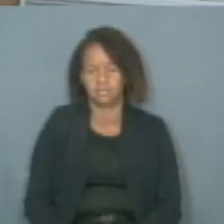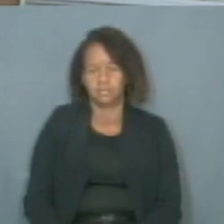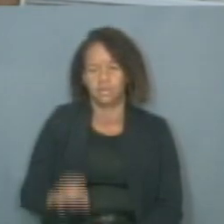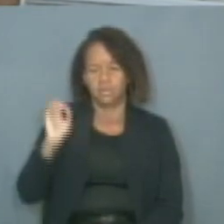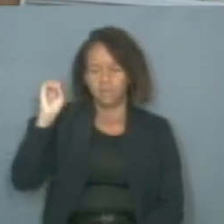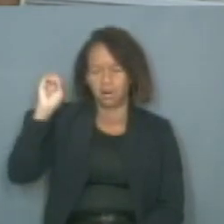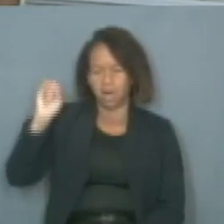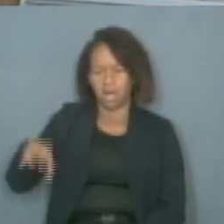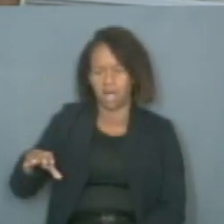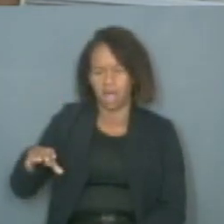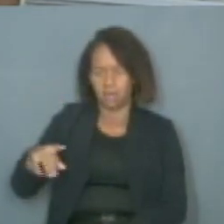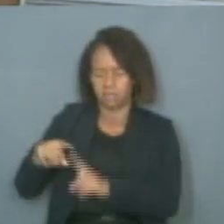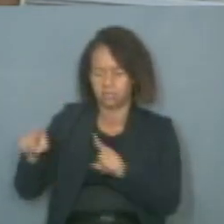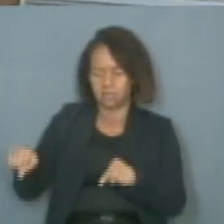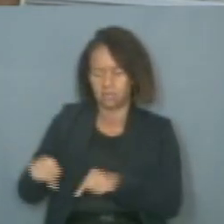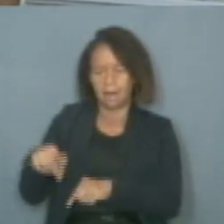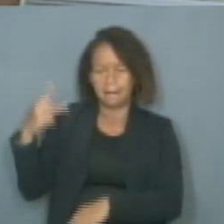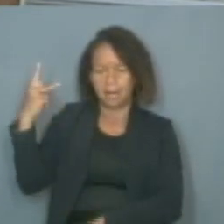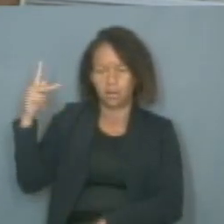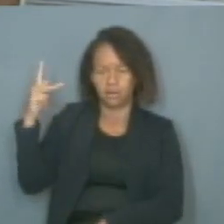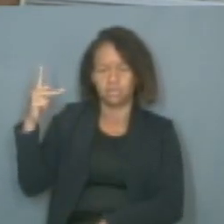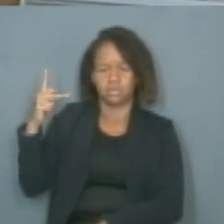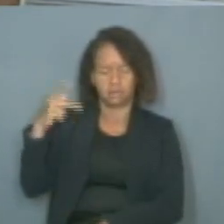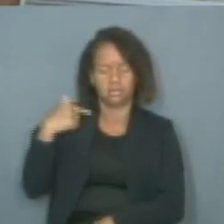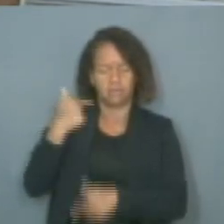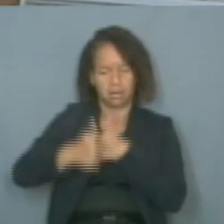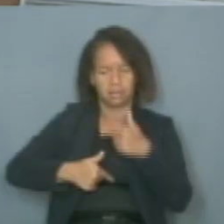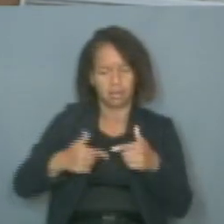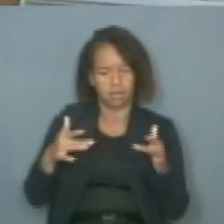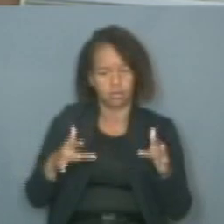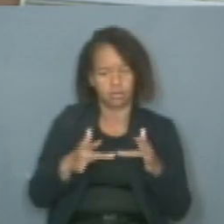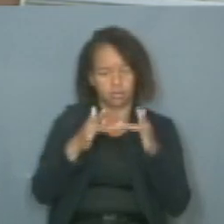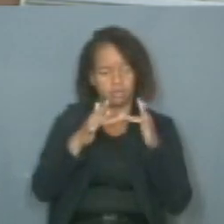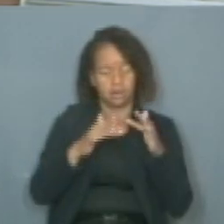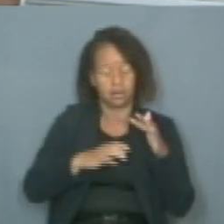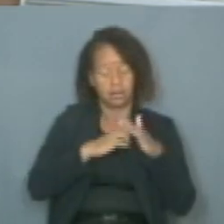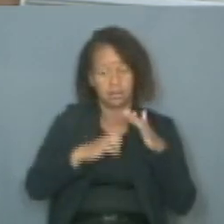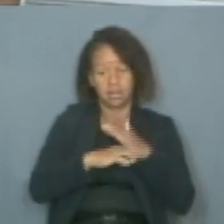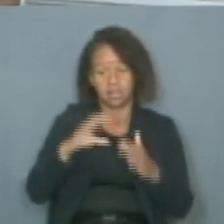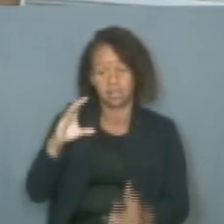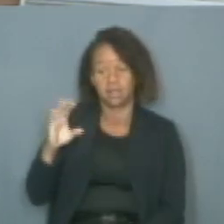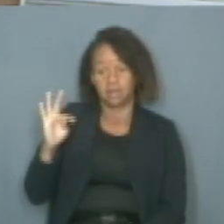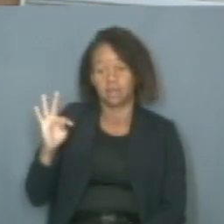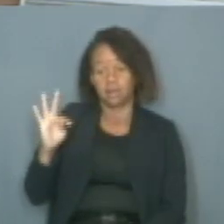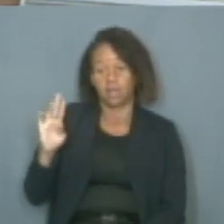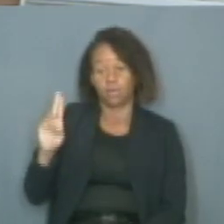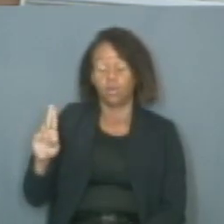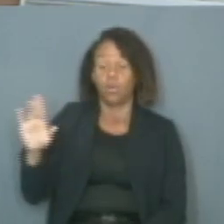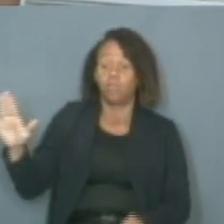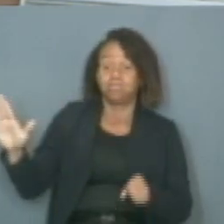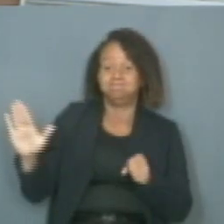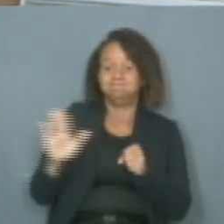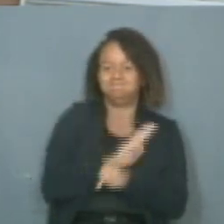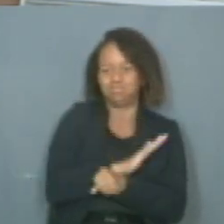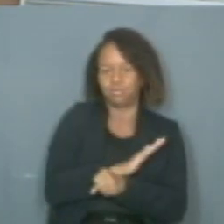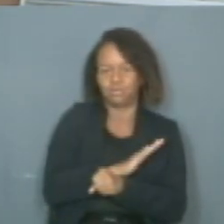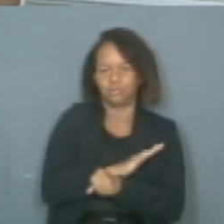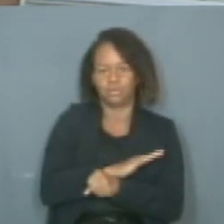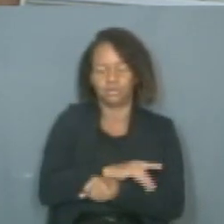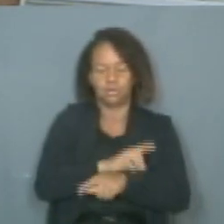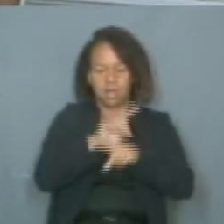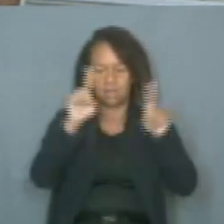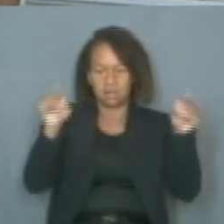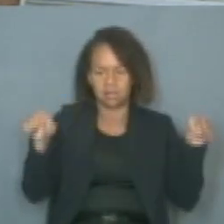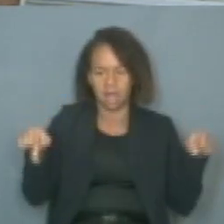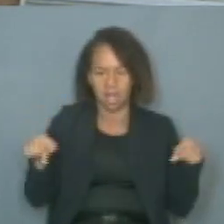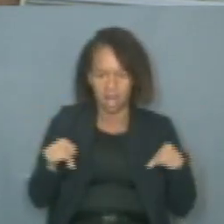depósito e numa empresa que presta serviço à CTTU, completamente lotada, com o saguão e a